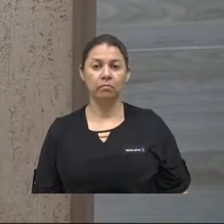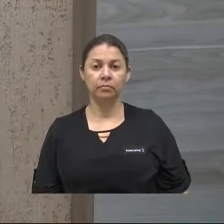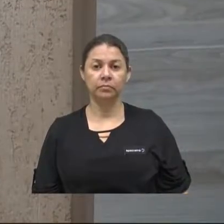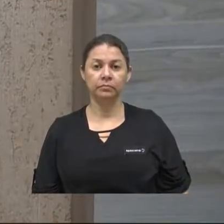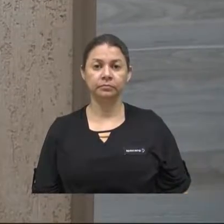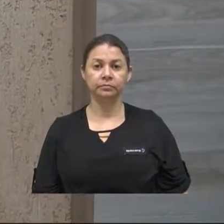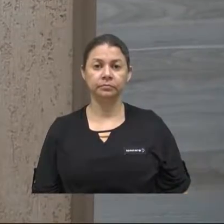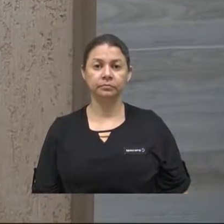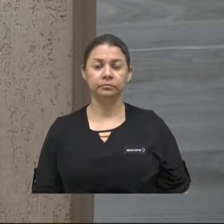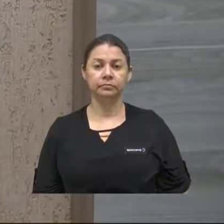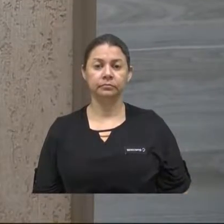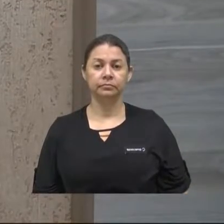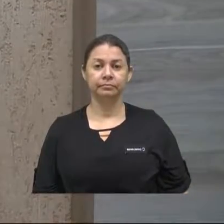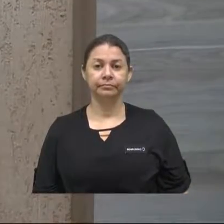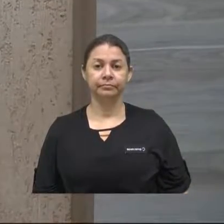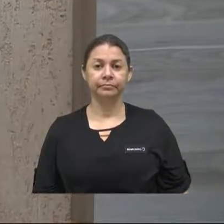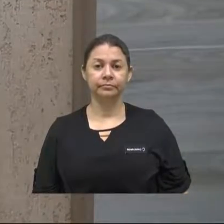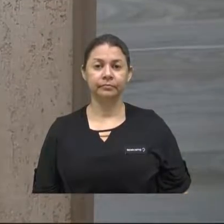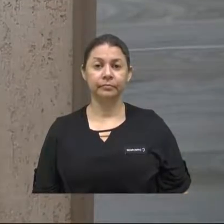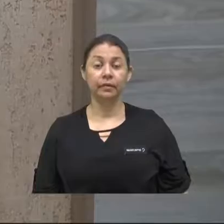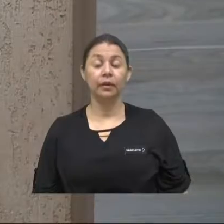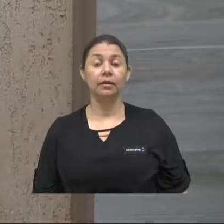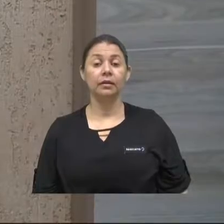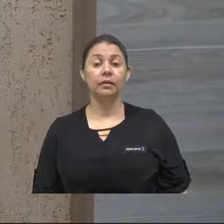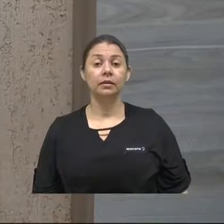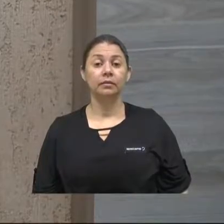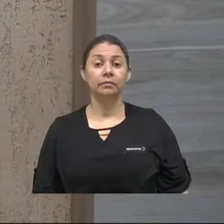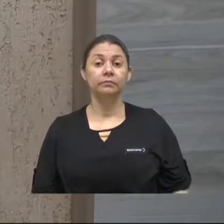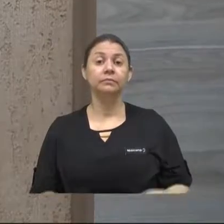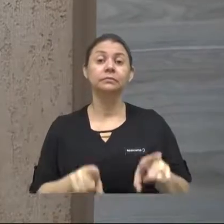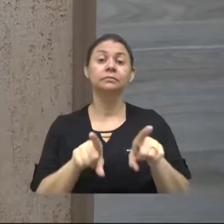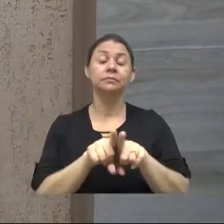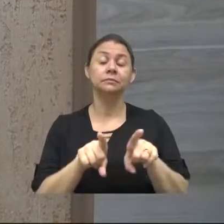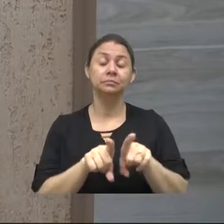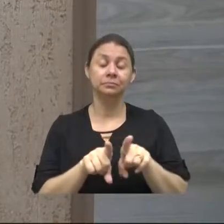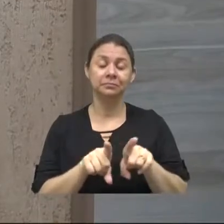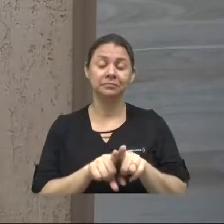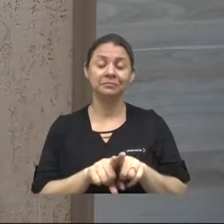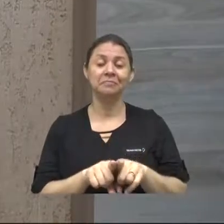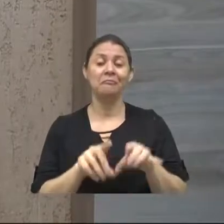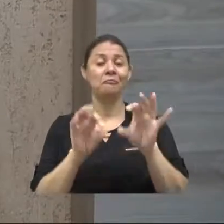e a minha família, né, que teve que escutar os meus choros, as minhas